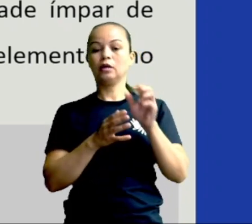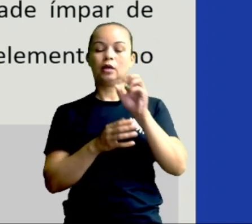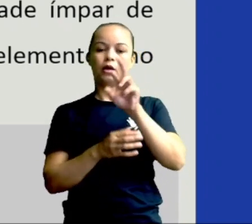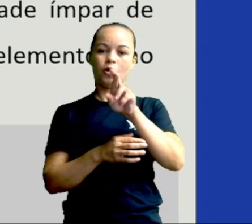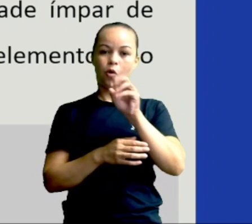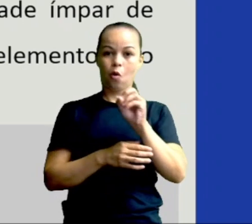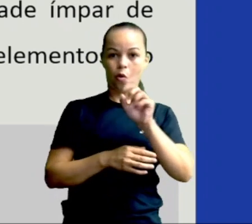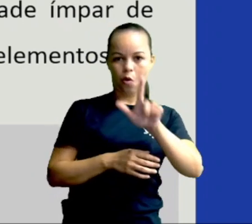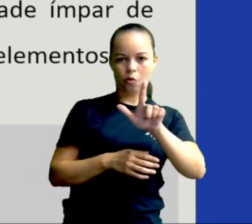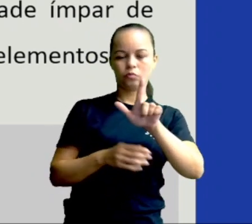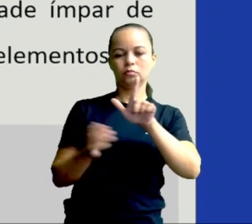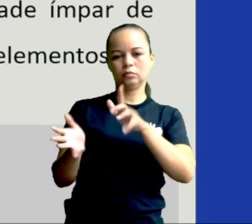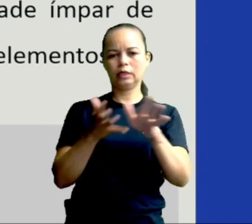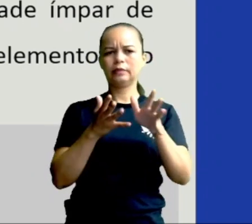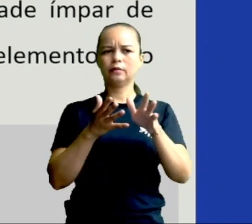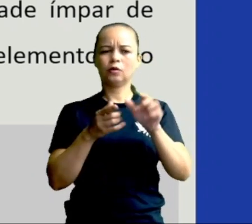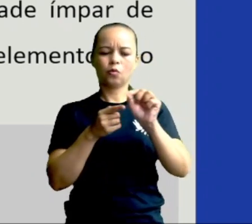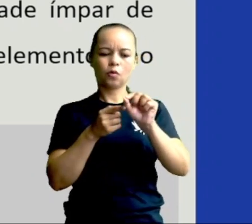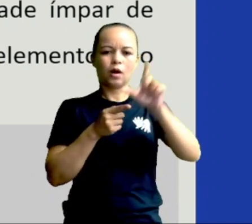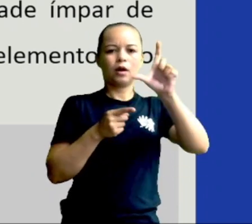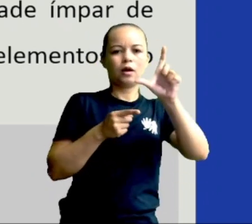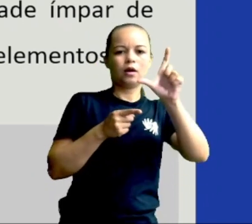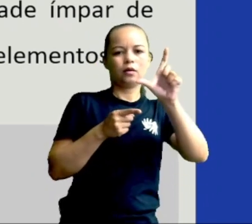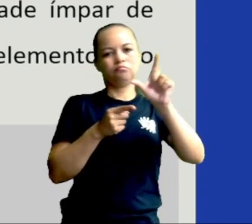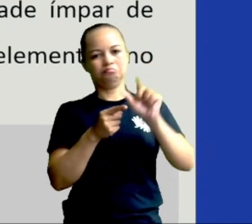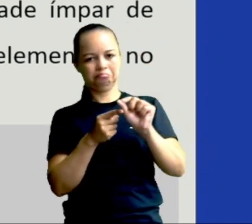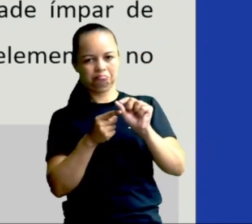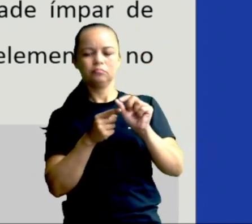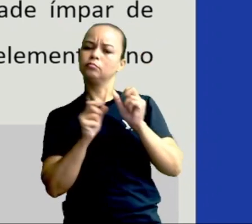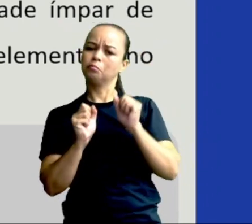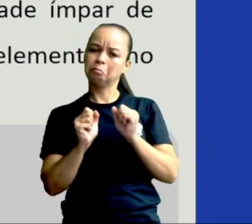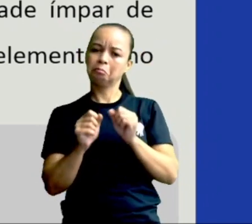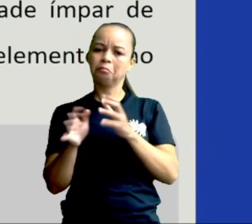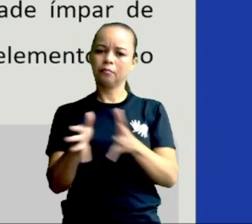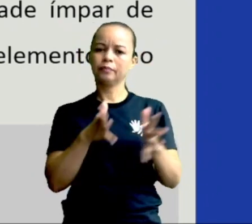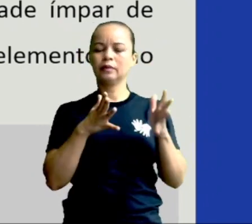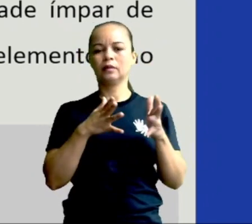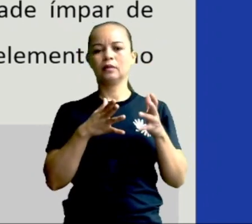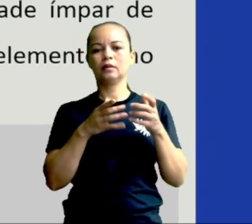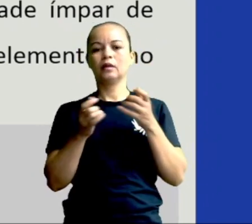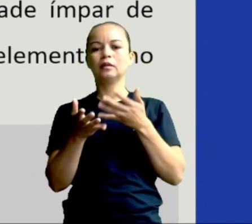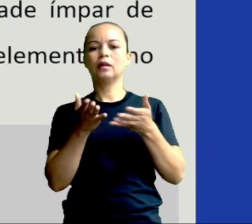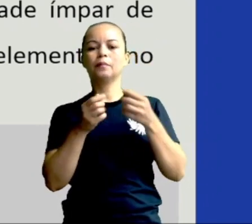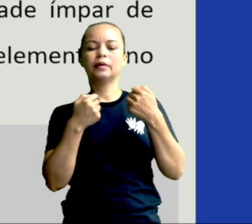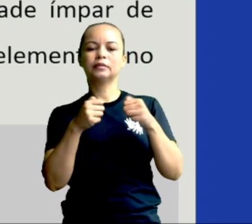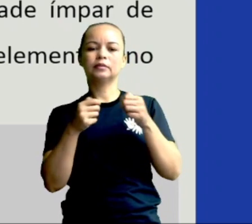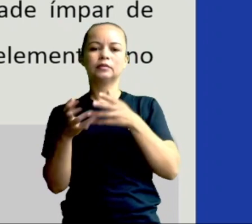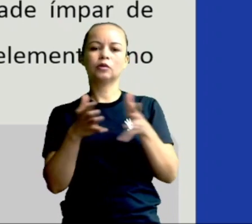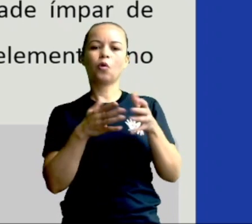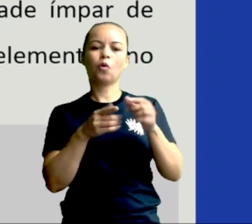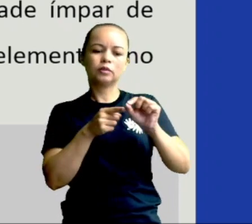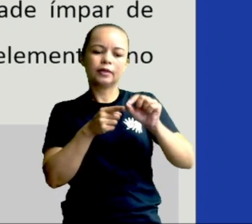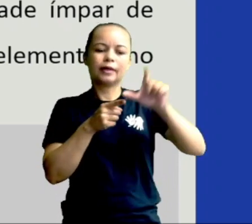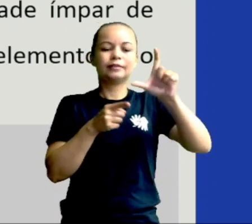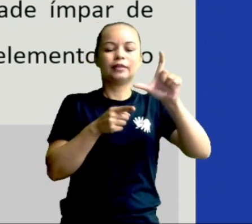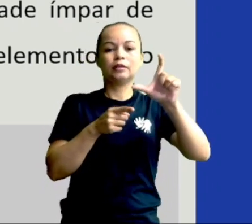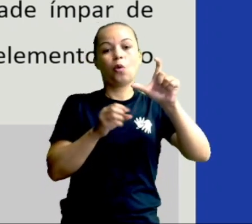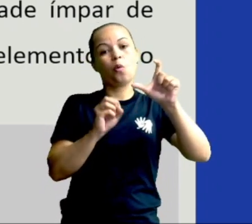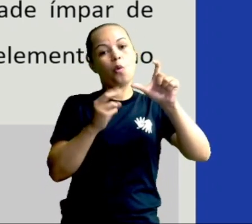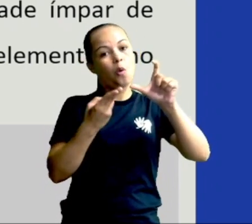ou ordem decrescente. Para encontrar a mediana, é possível listar os termos em ordem crescente, como eu já falei,